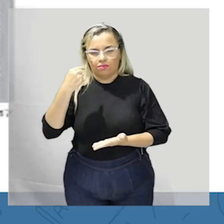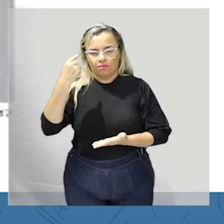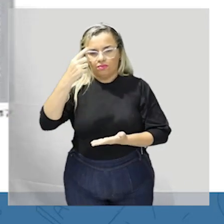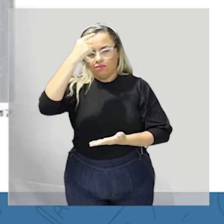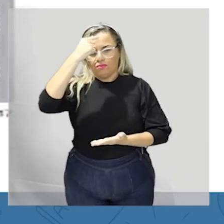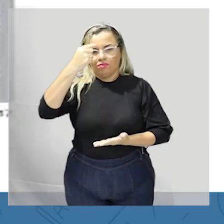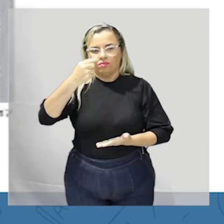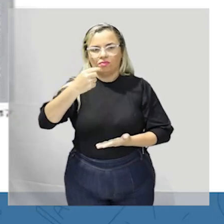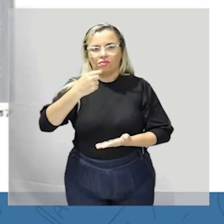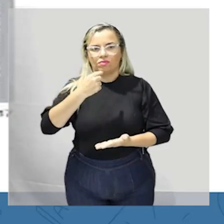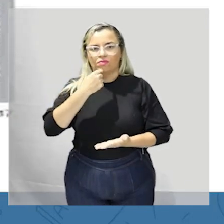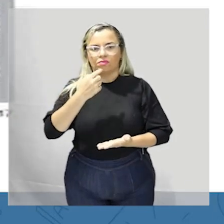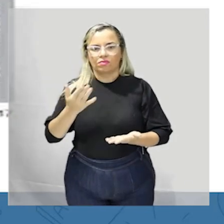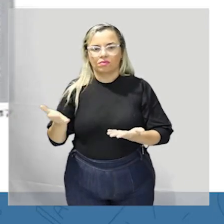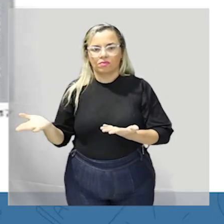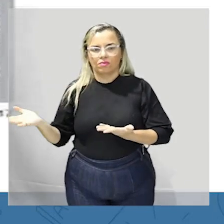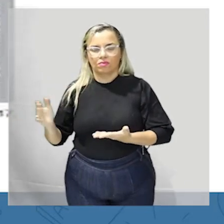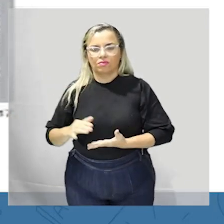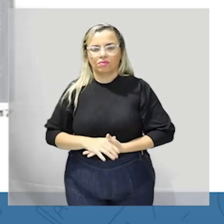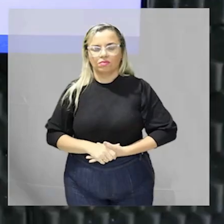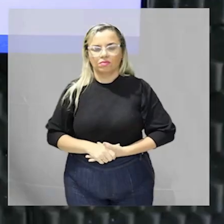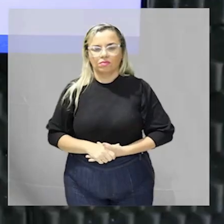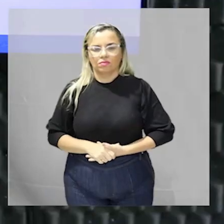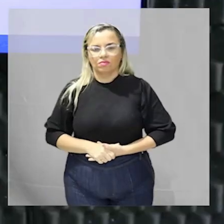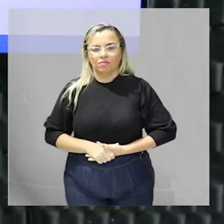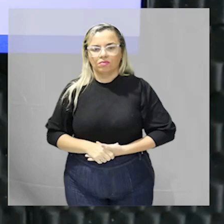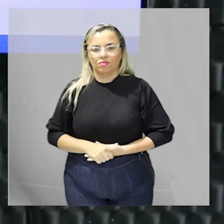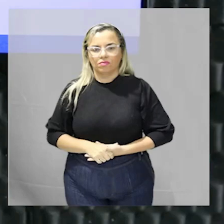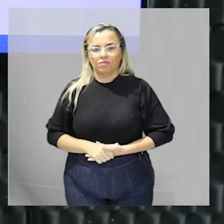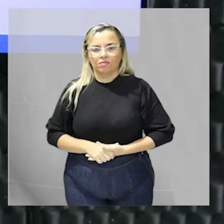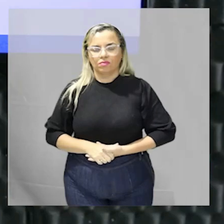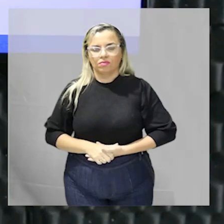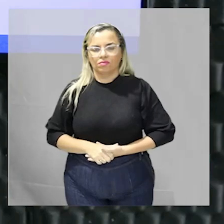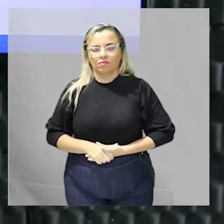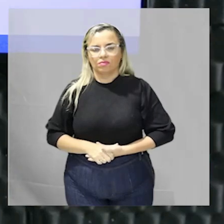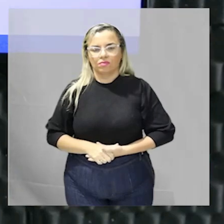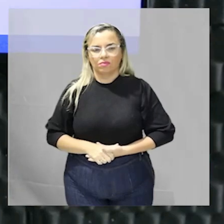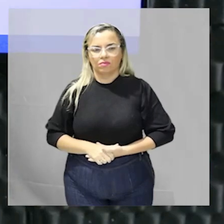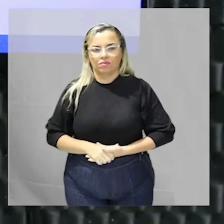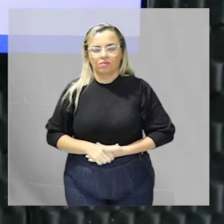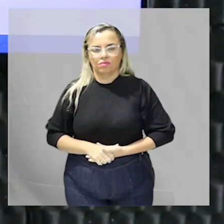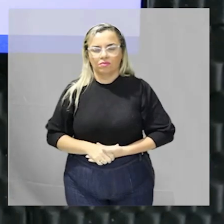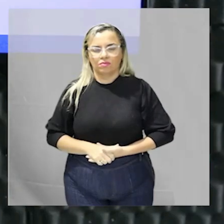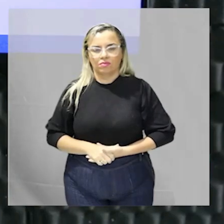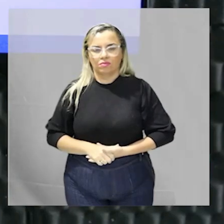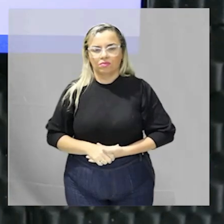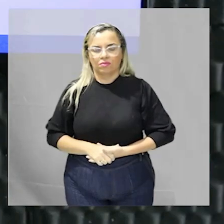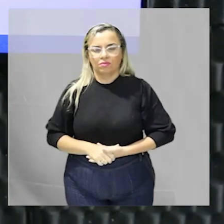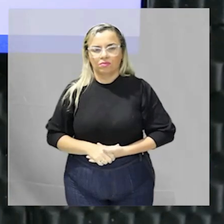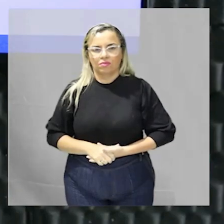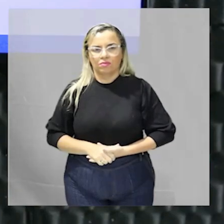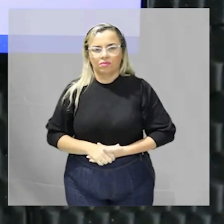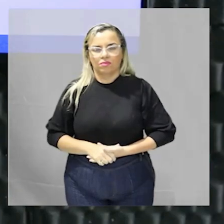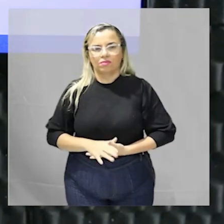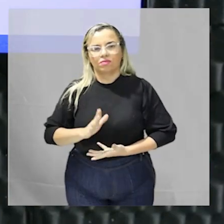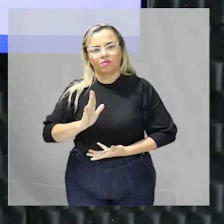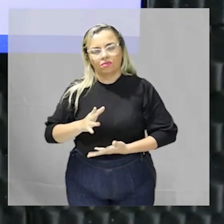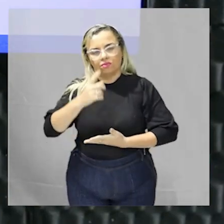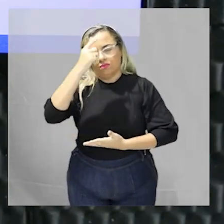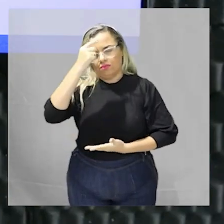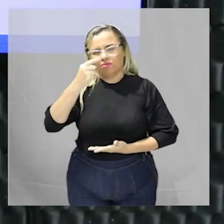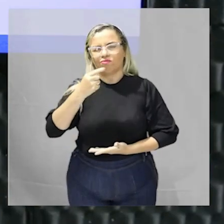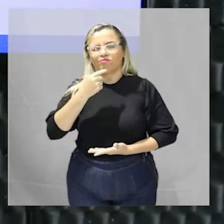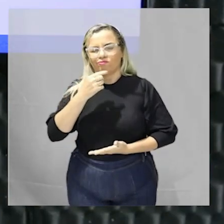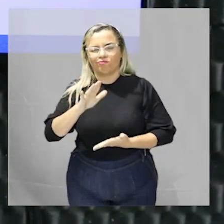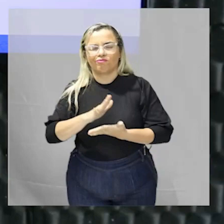nuevos productos reciclados e cuida el medio ambiente. Então, vocês já viram essa imagem em